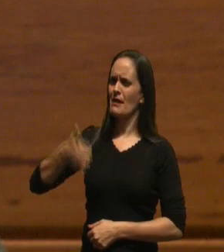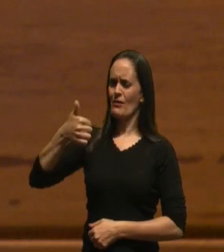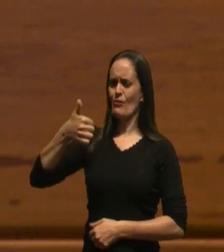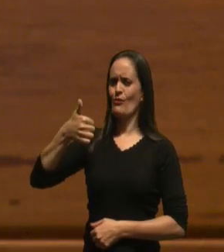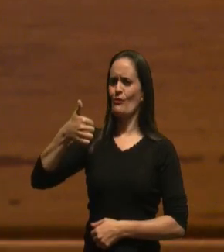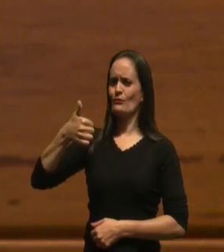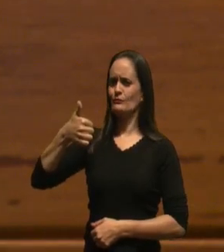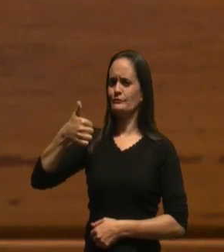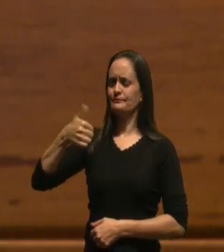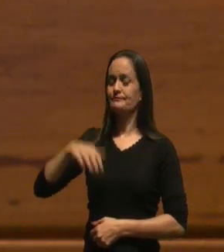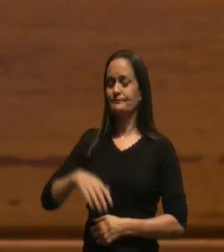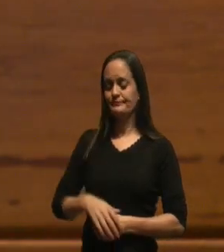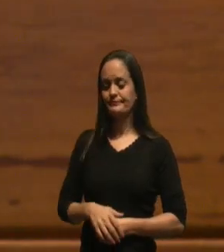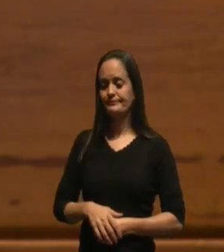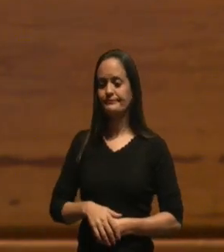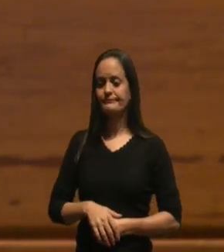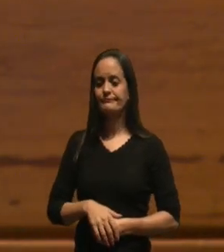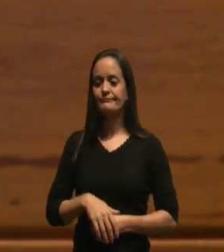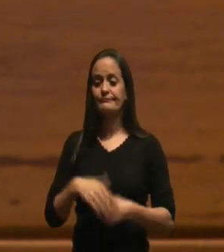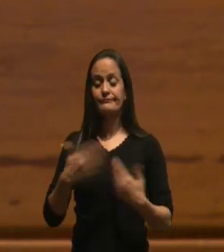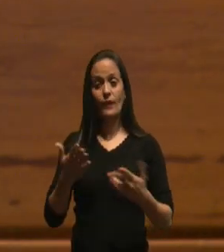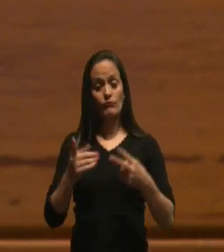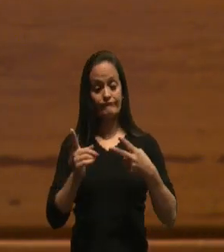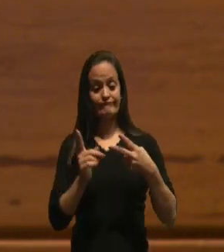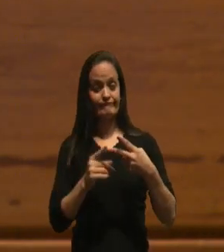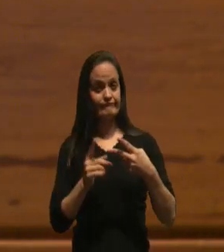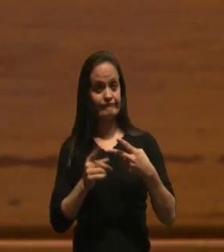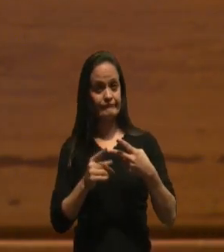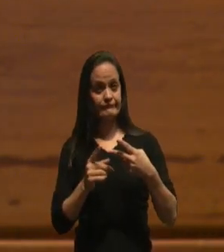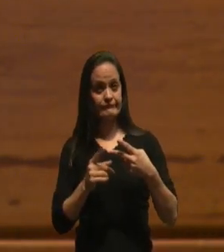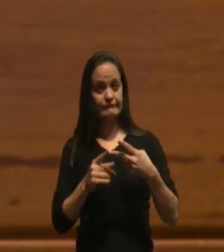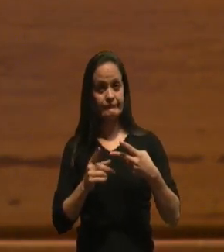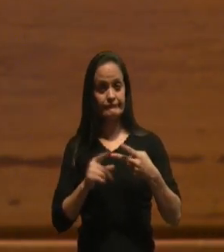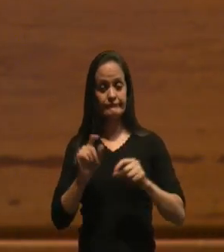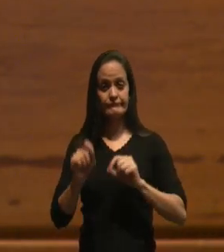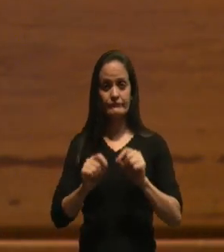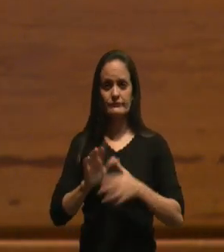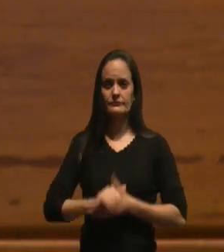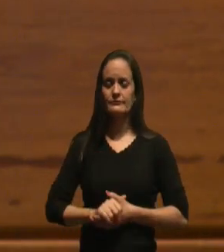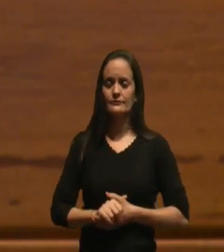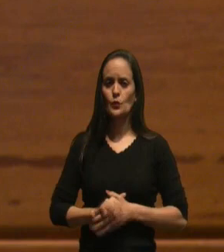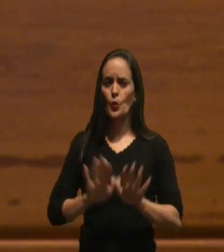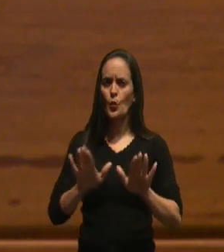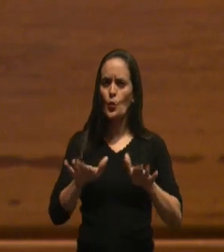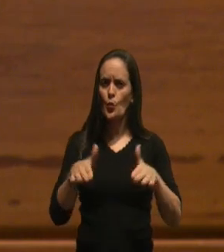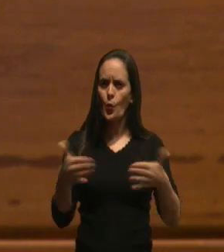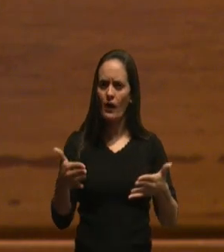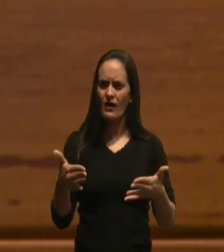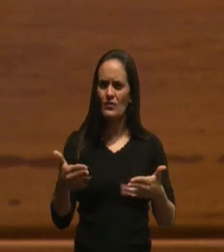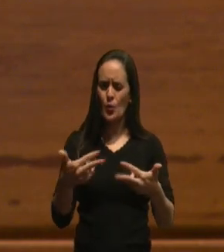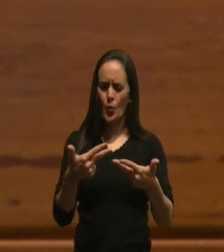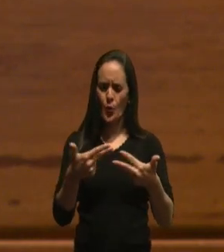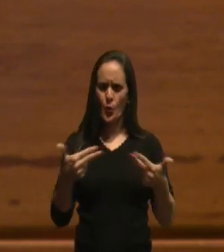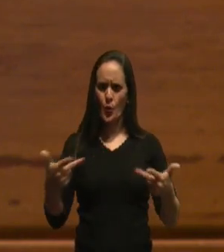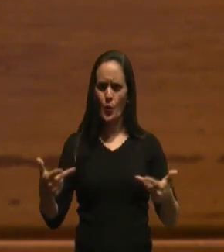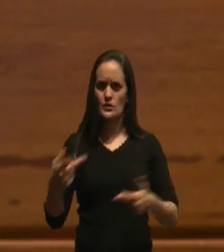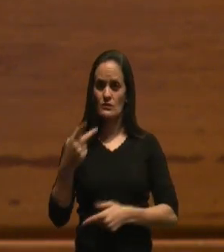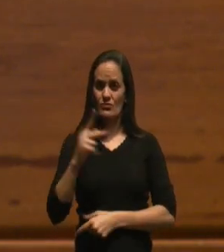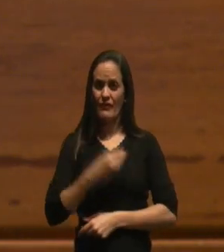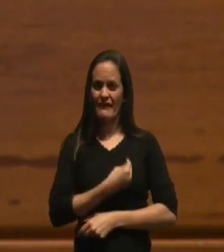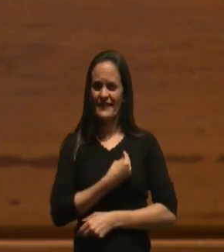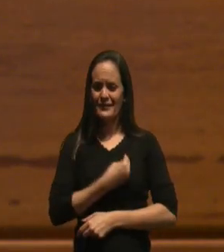A segunda lição que nós temos neste texto é exatamente esta: quando as coisas estiverem fáceis